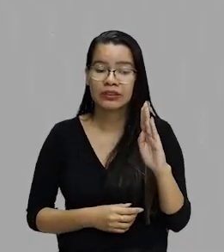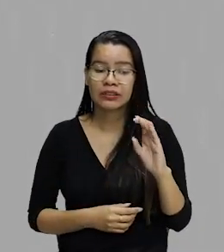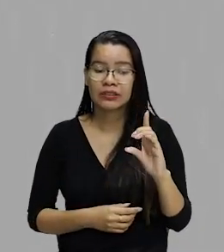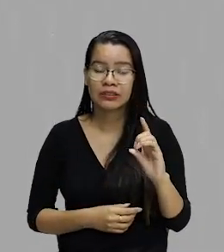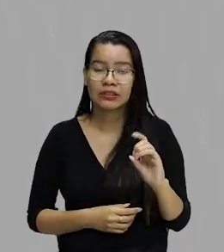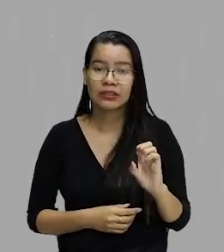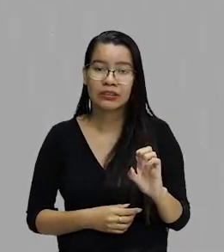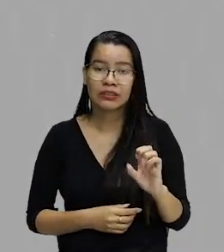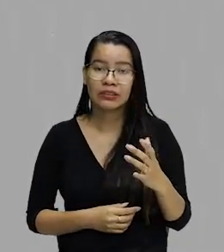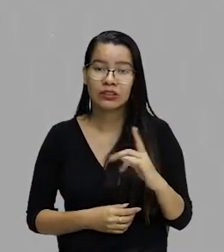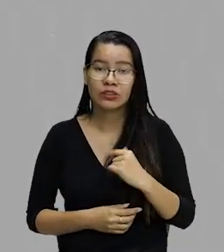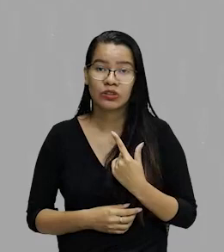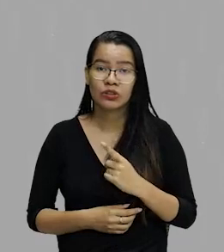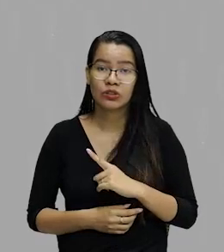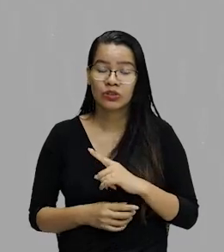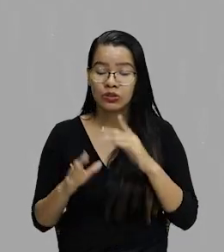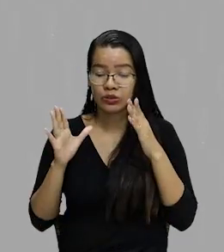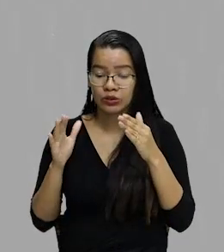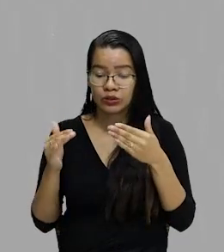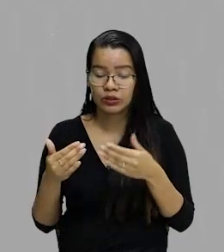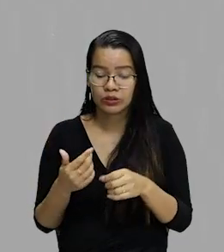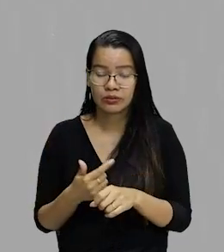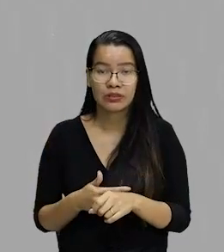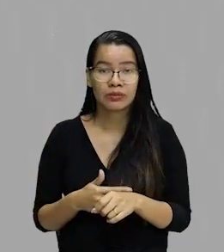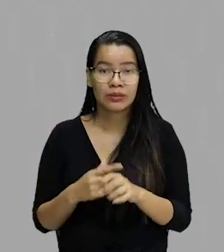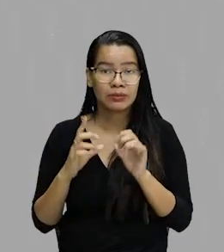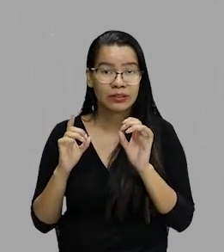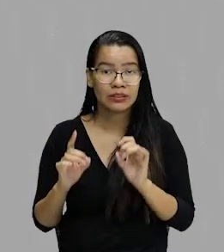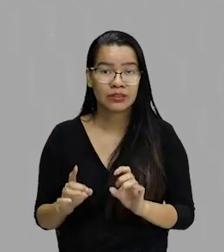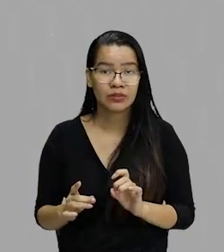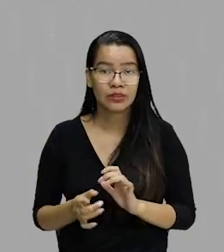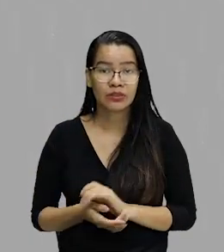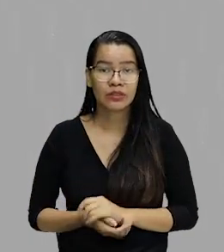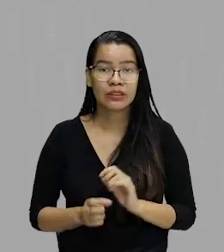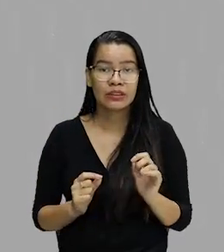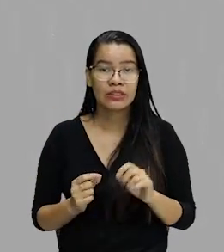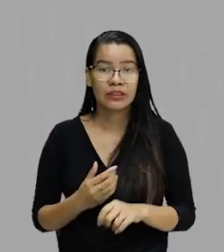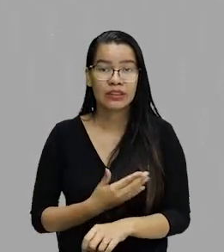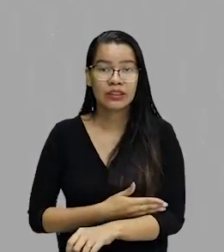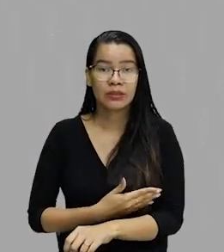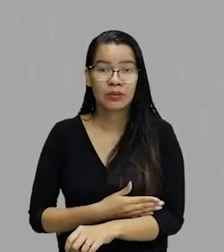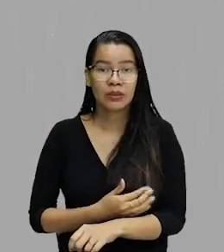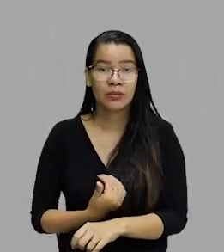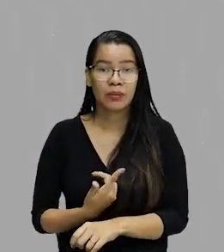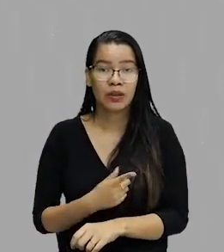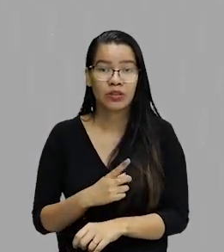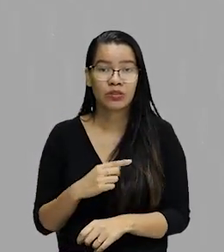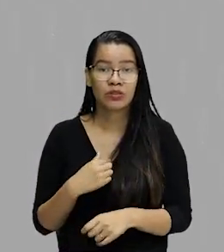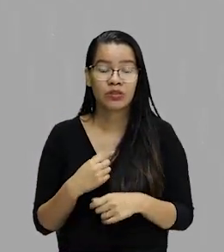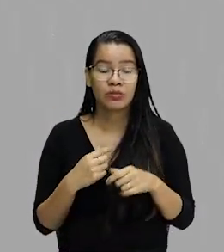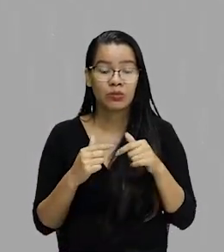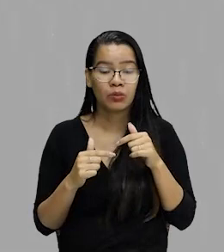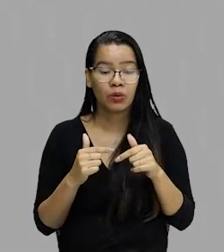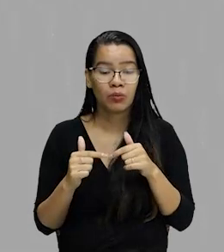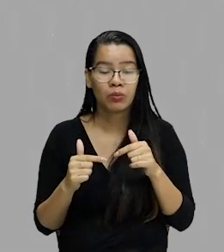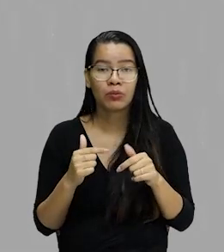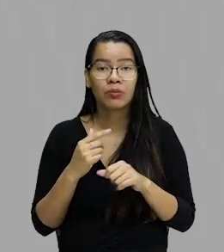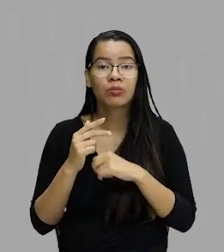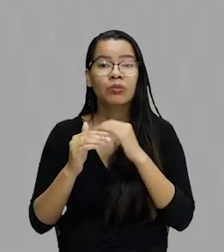concentrando em um tempo específico, tá? Que é a Idade Média, mas nós estamos procurando a